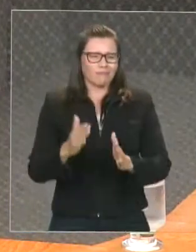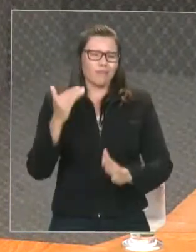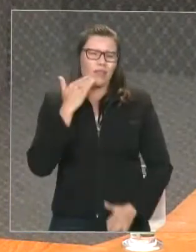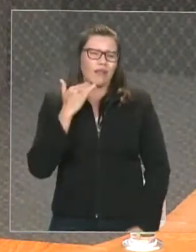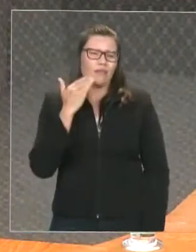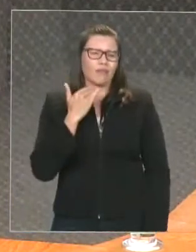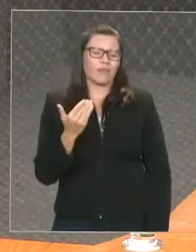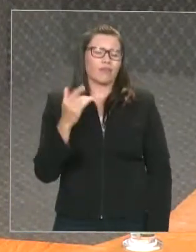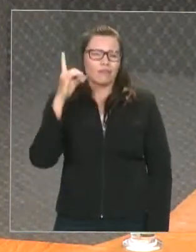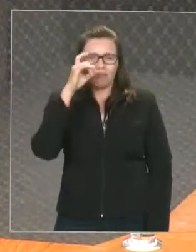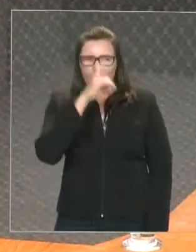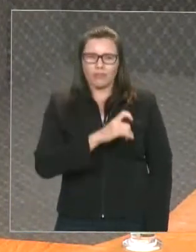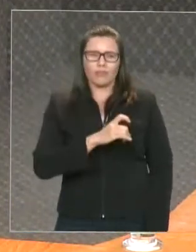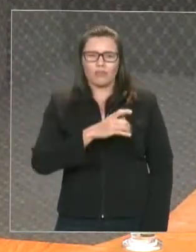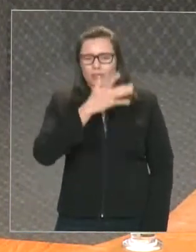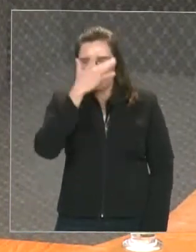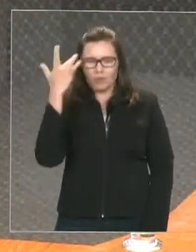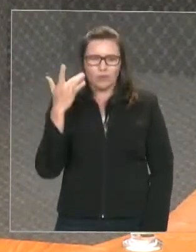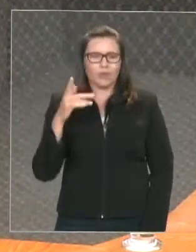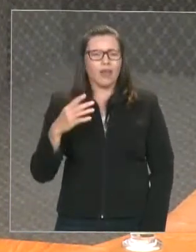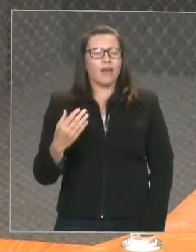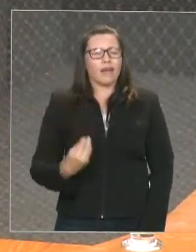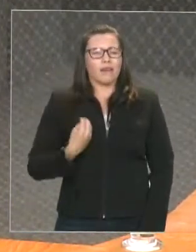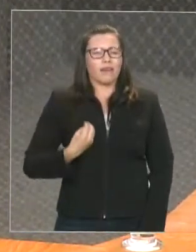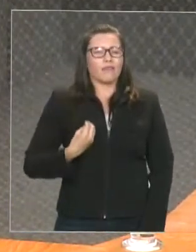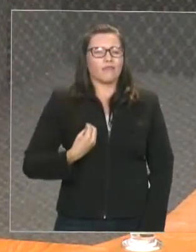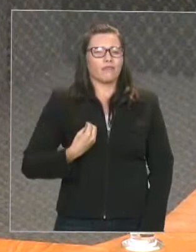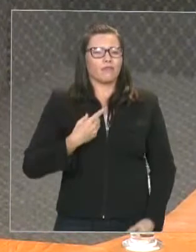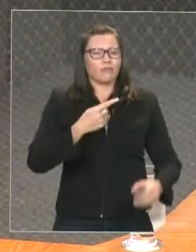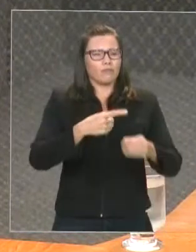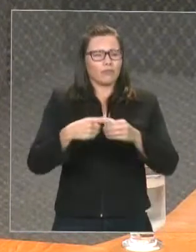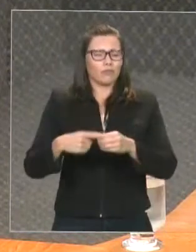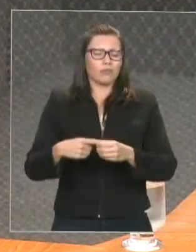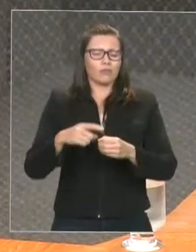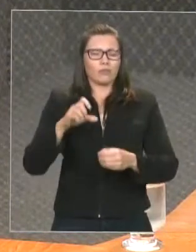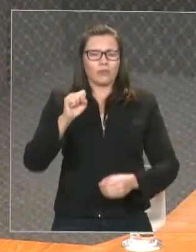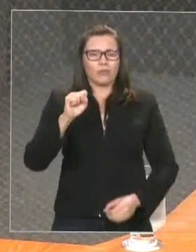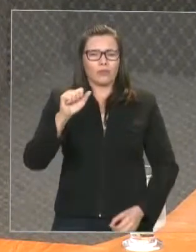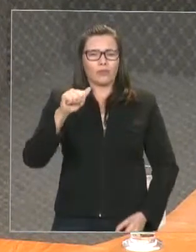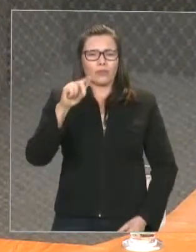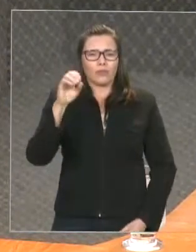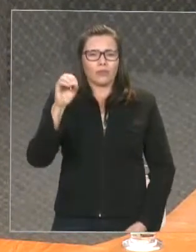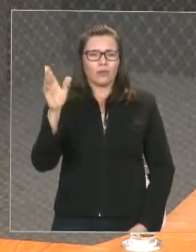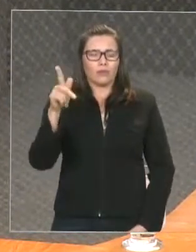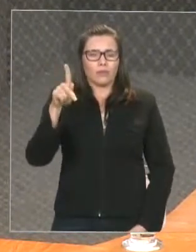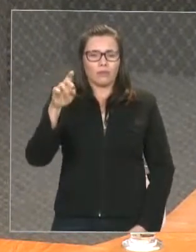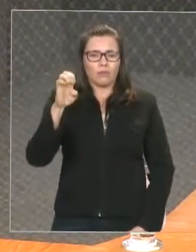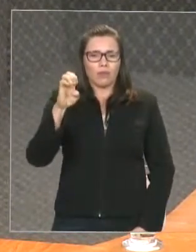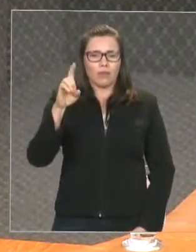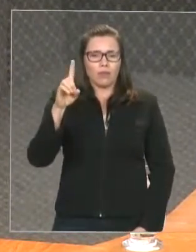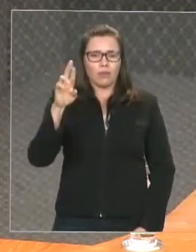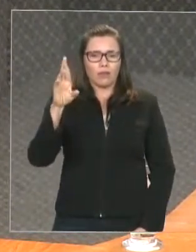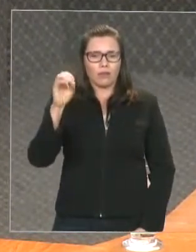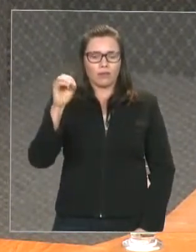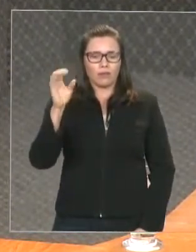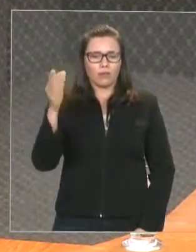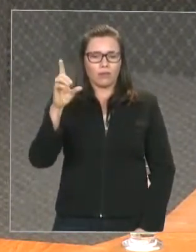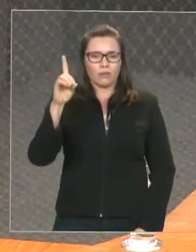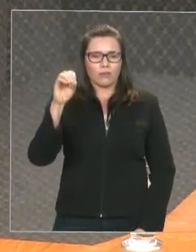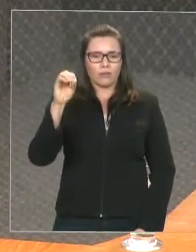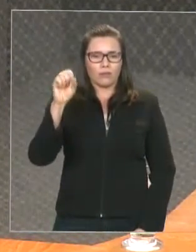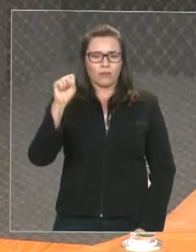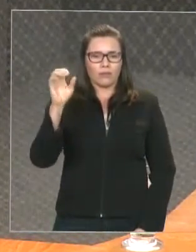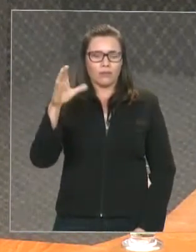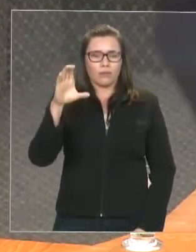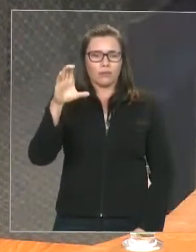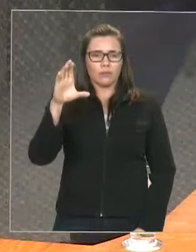Pedro, de toda a região que utiliza a MA-138, que liga Estreito a São Pedro dos Crentes, estavam sofrendo muito com as